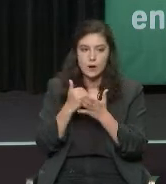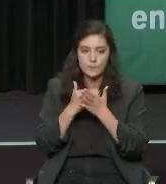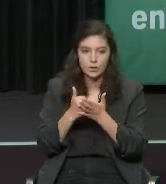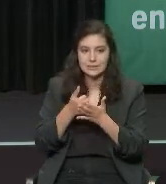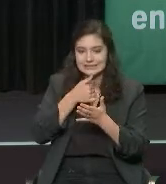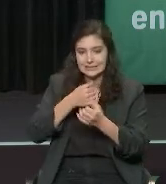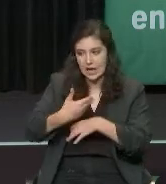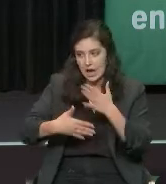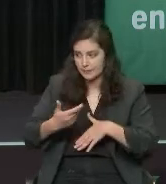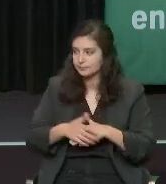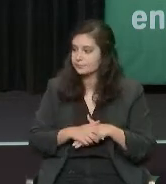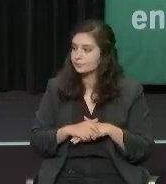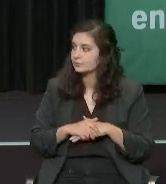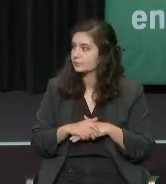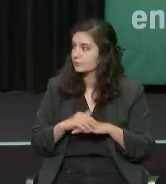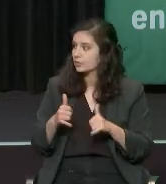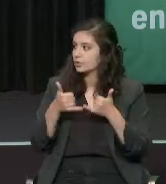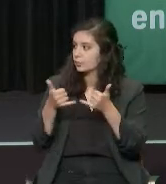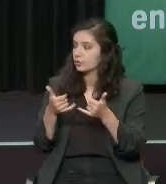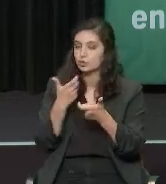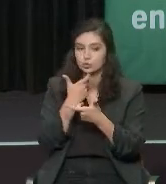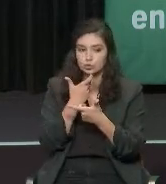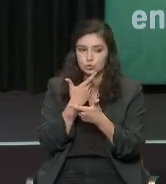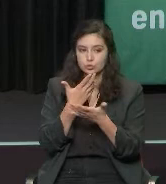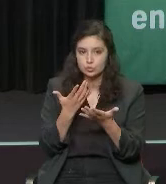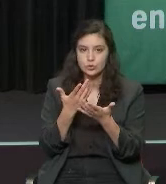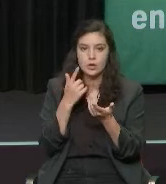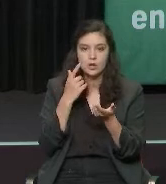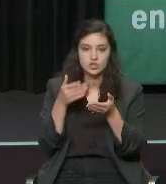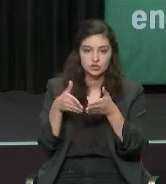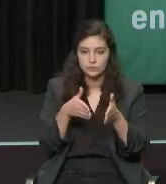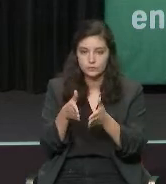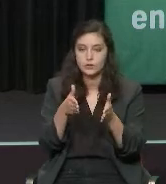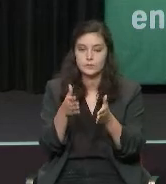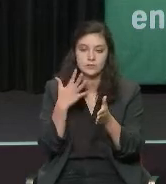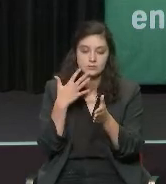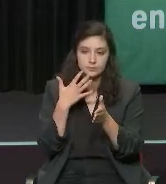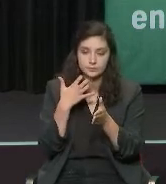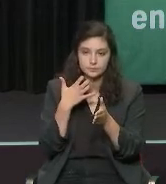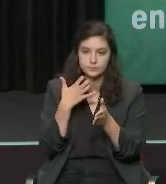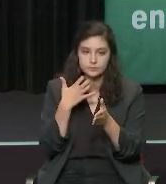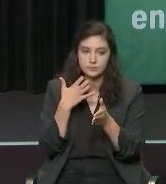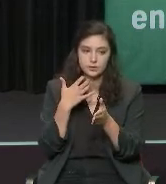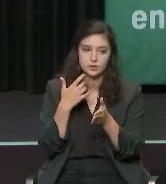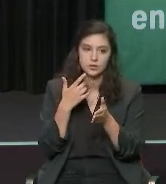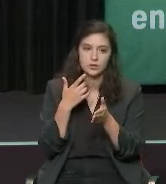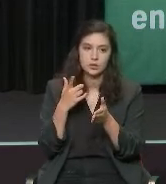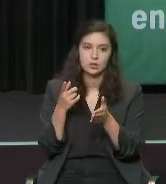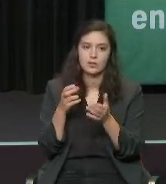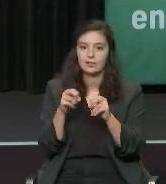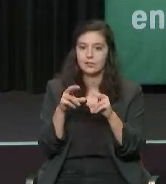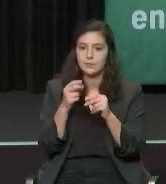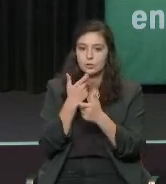decisão. Depois, tudo o que é estratégias de prevenção, em que nós não podemos limpar